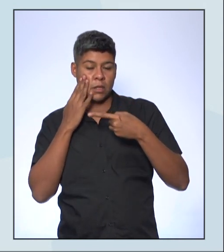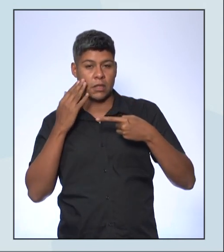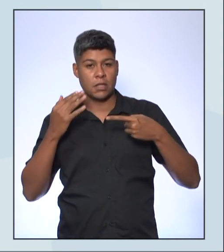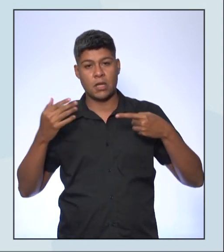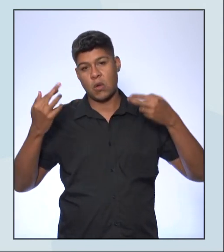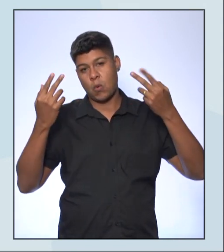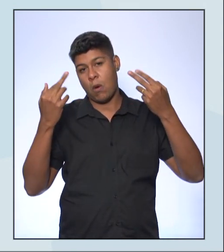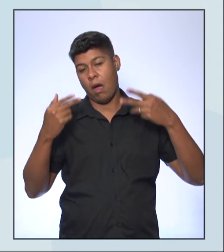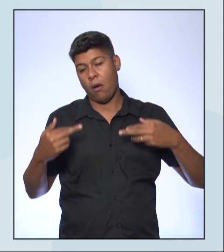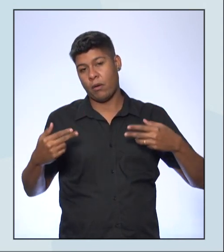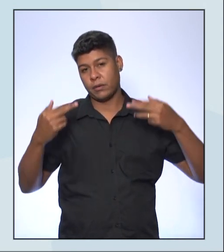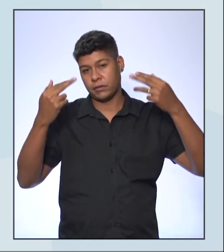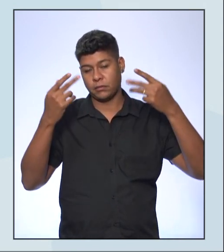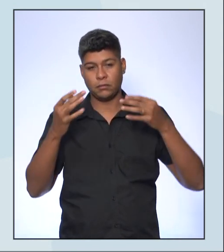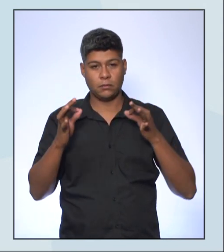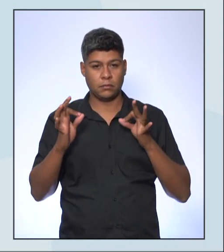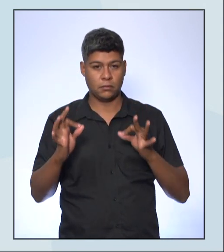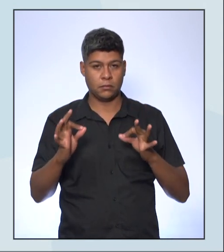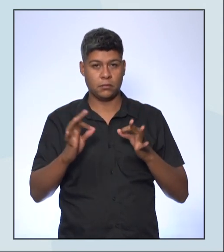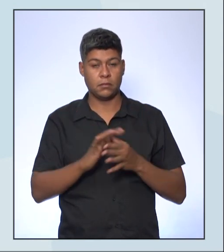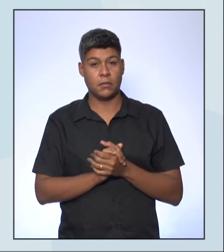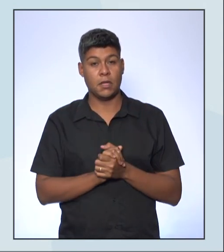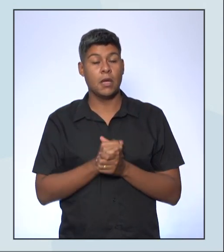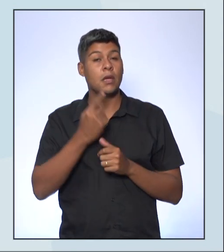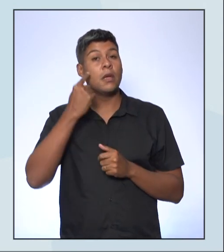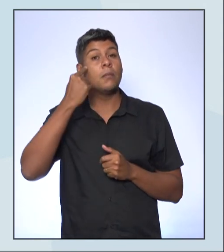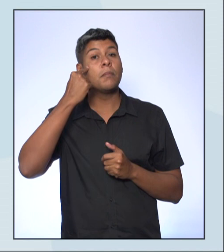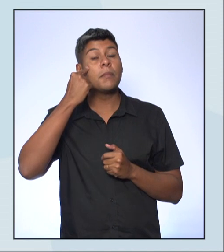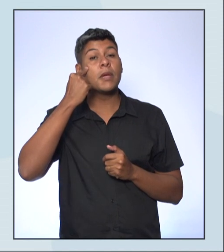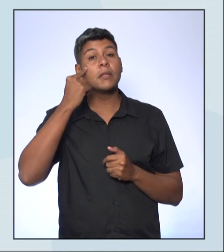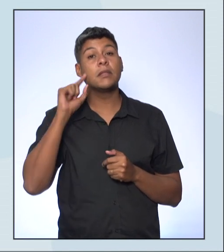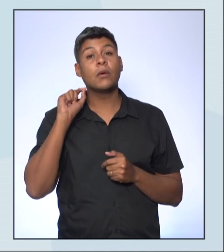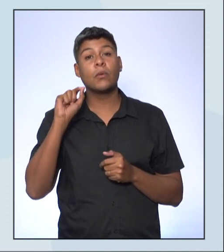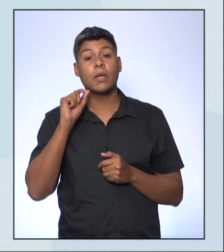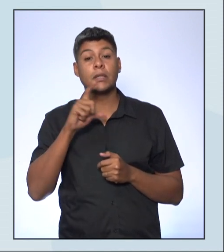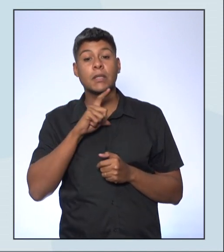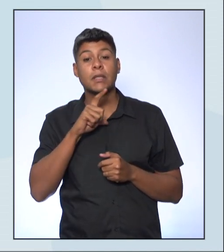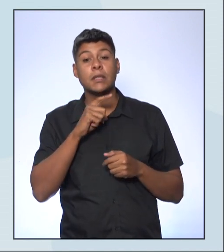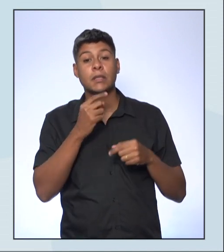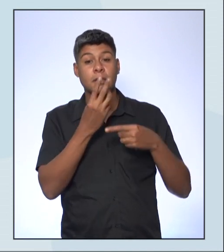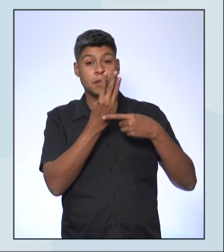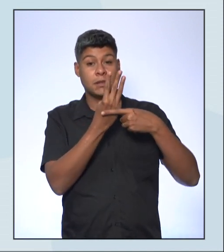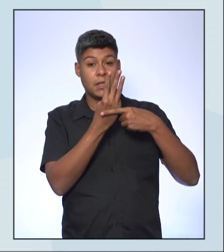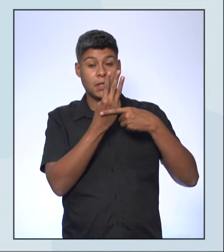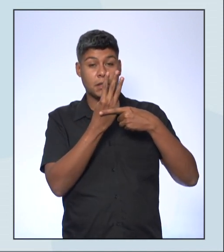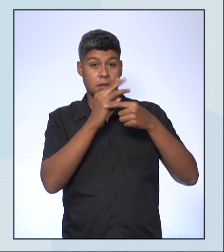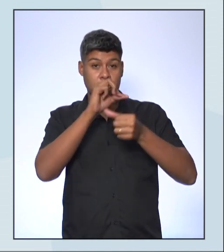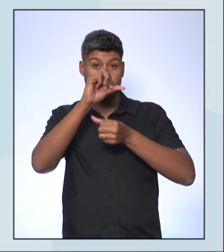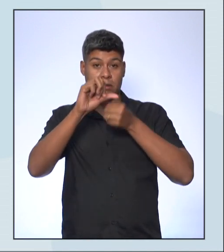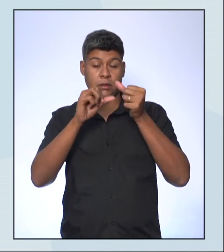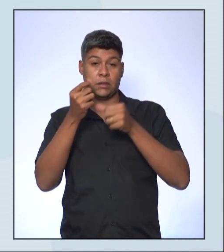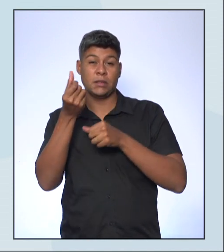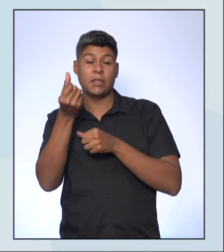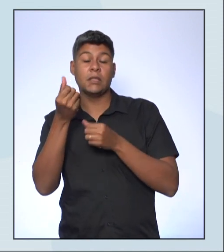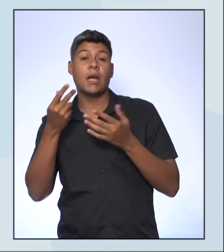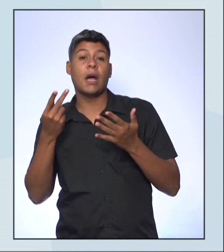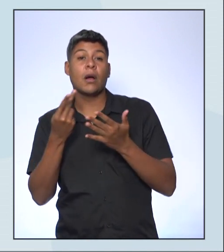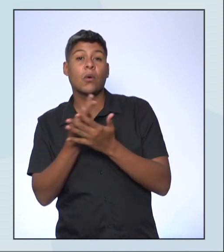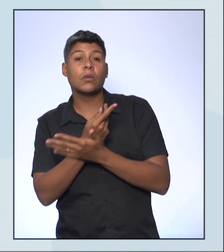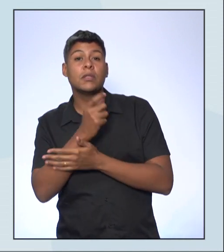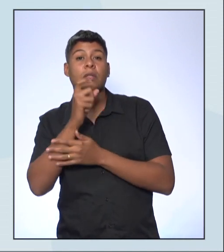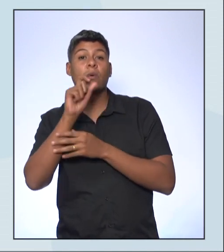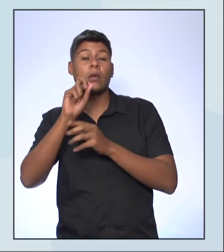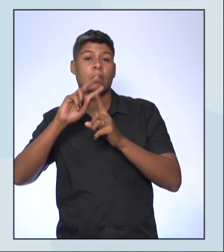razão, é isso que quer dizer. Então tá Isso certinho. mesmo. Só que pensa assim, ó. Eu tenho 3 virou 6. O que, que aconteceu aí?